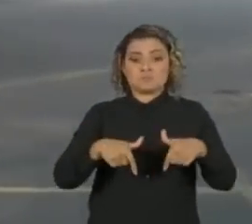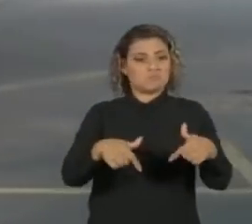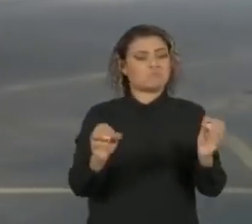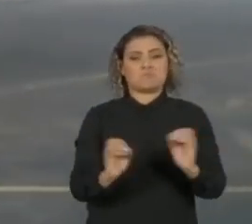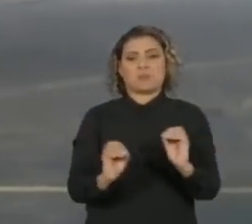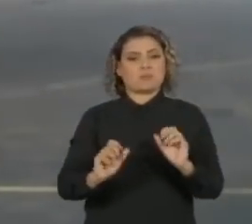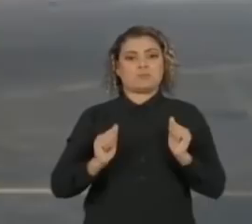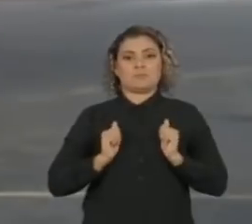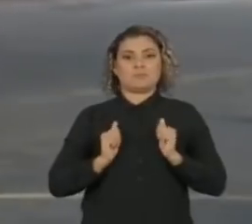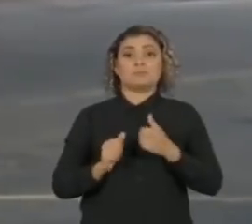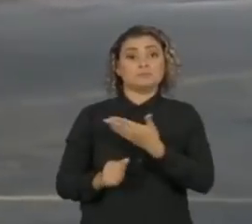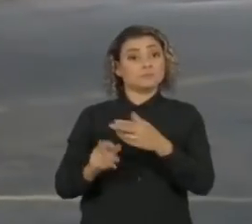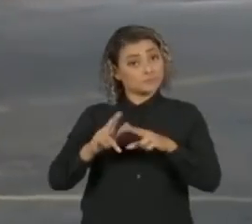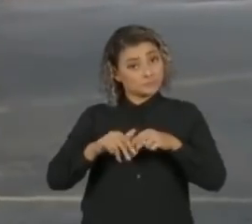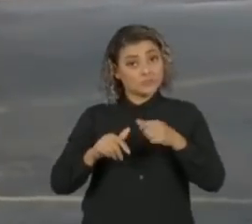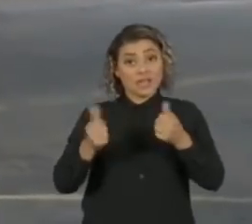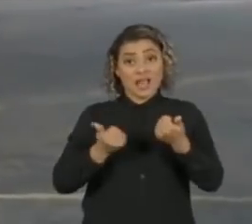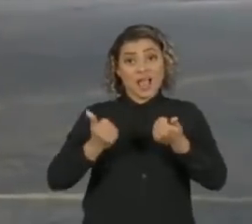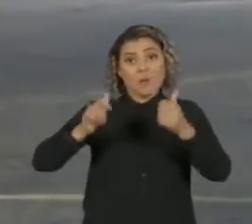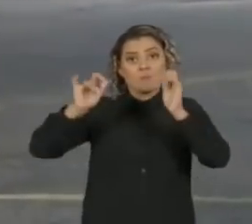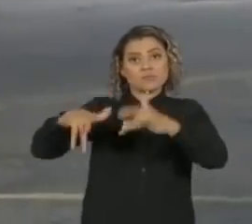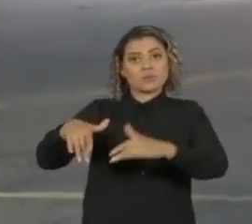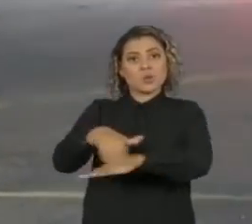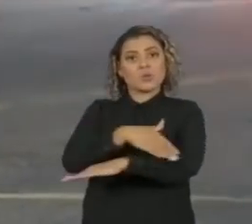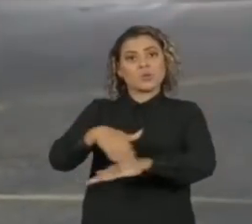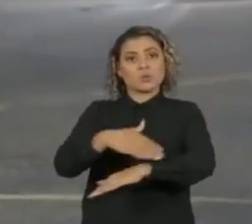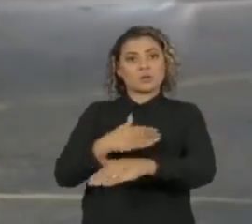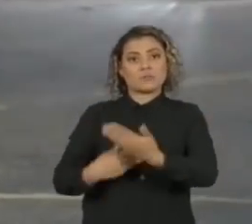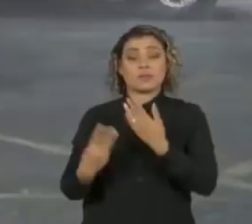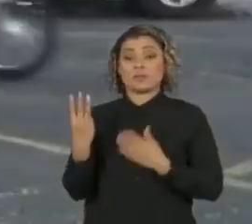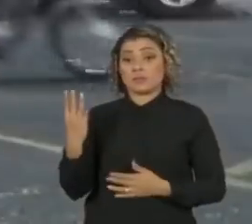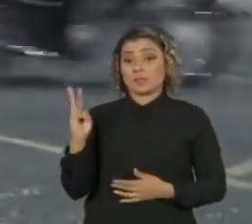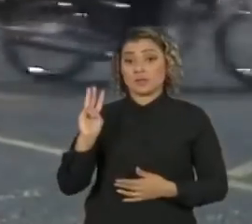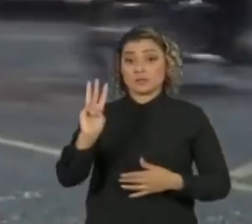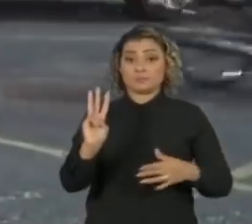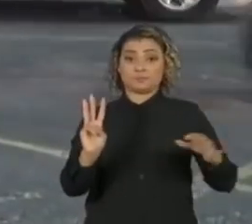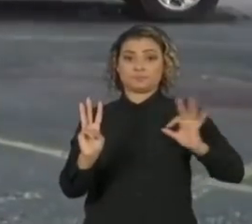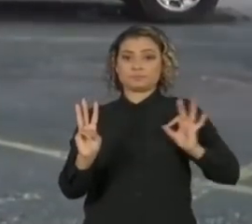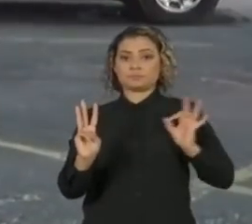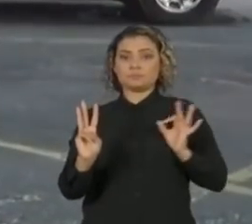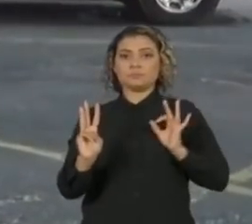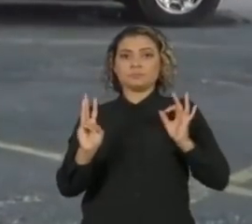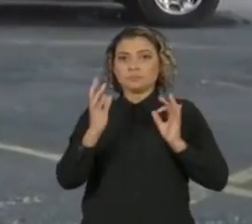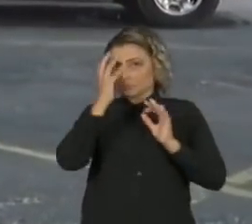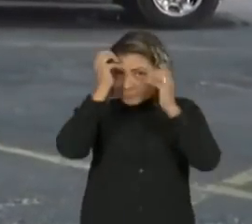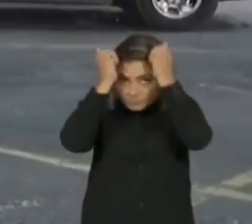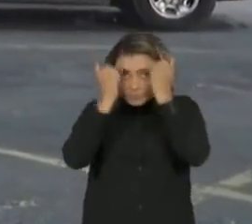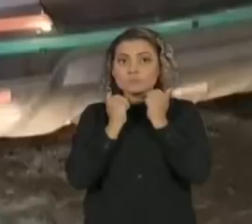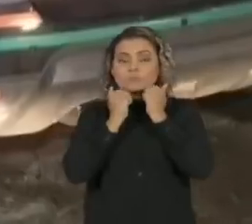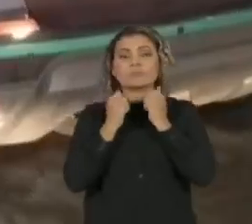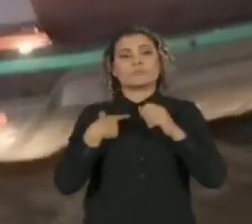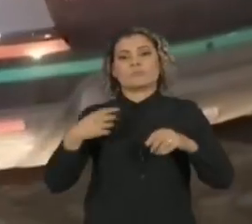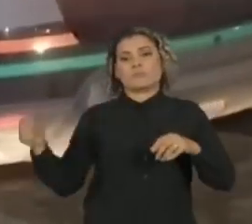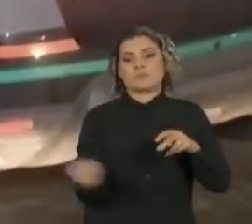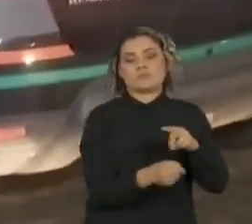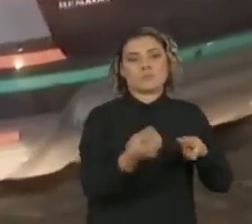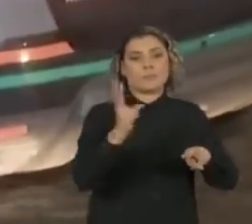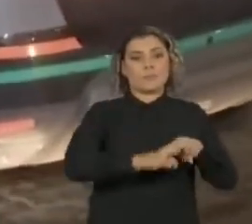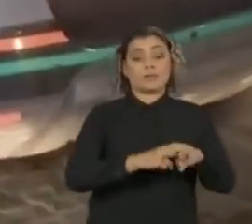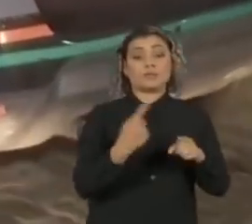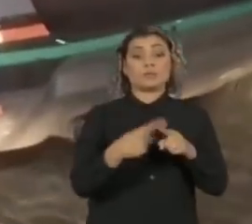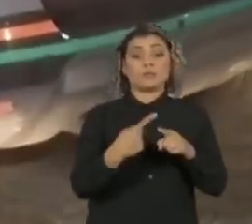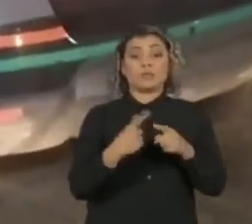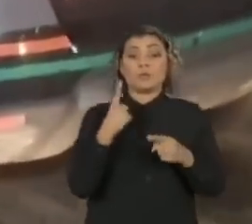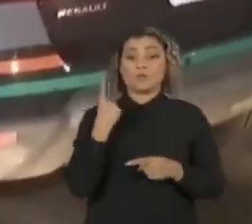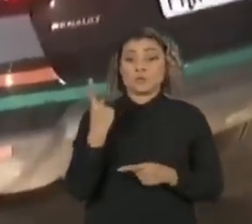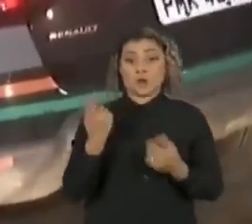Esta viatura foi abandonada no meio da rua. 3 policiais com rostos cobertos foram presos após cercarem um